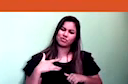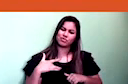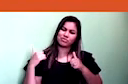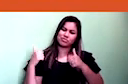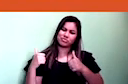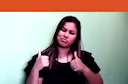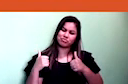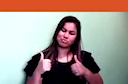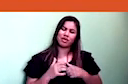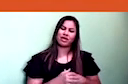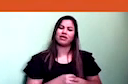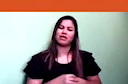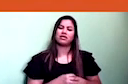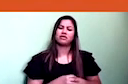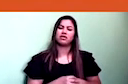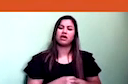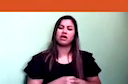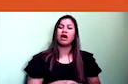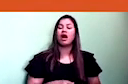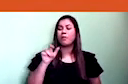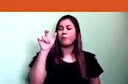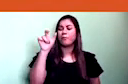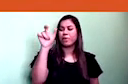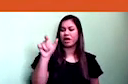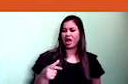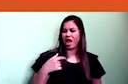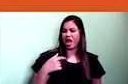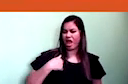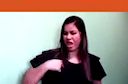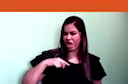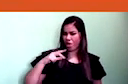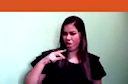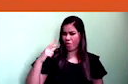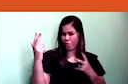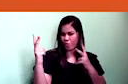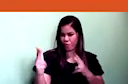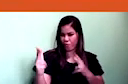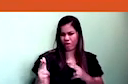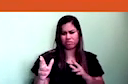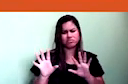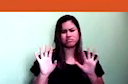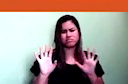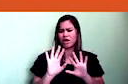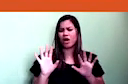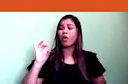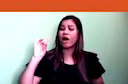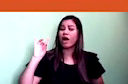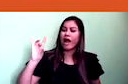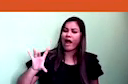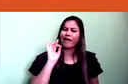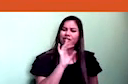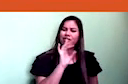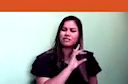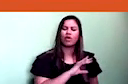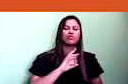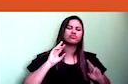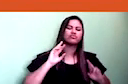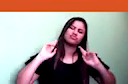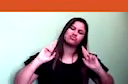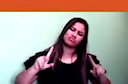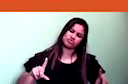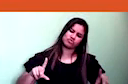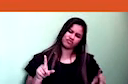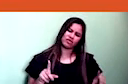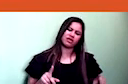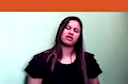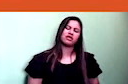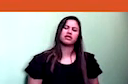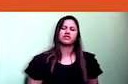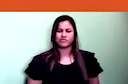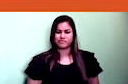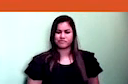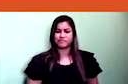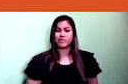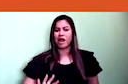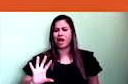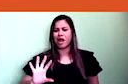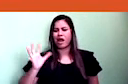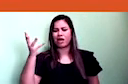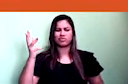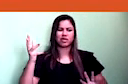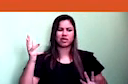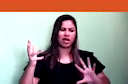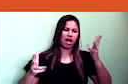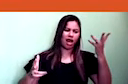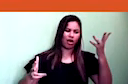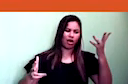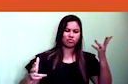outro, afinal de contas, o outro não é você, né? Cada um atuará diante de uma situação baseada no seu repertório